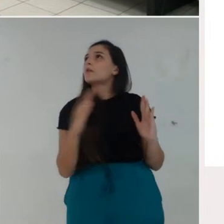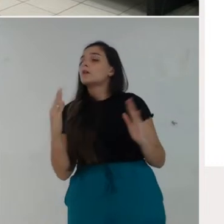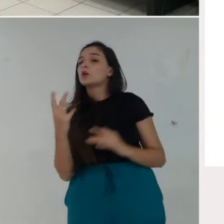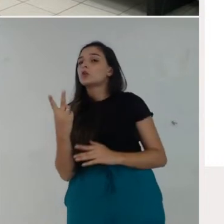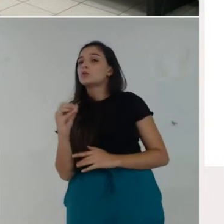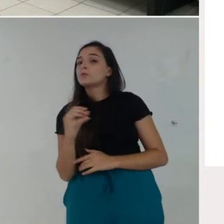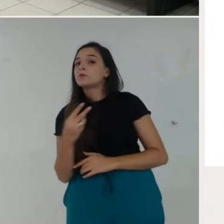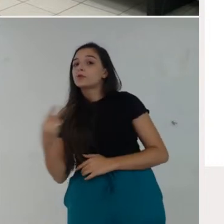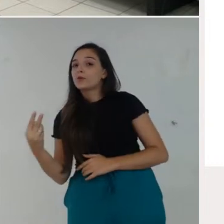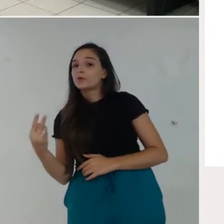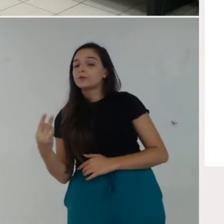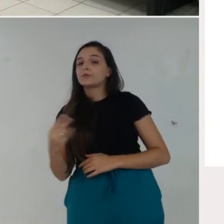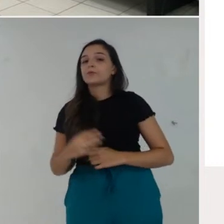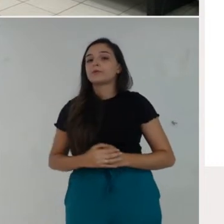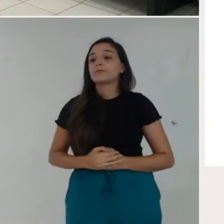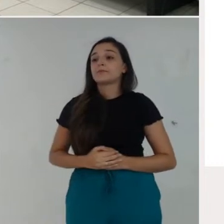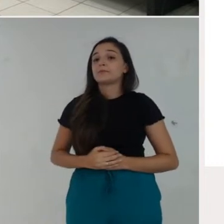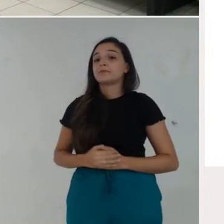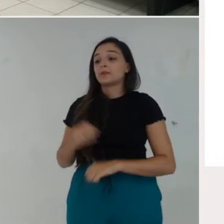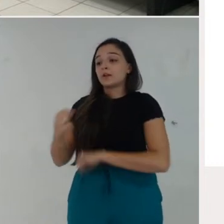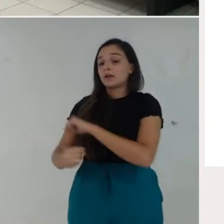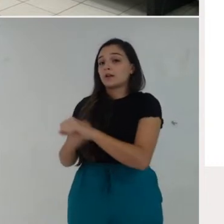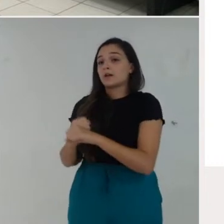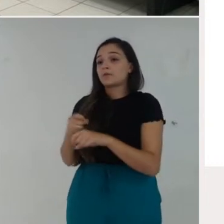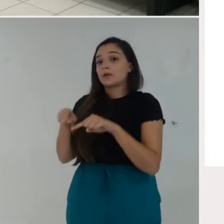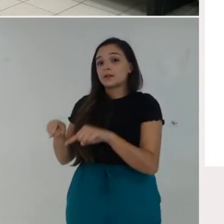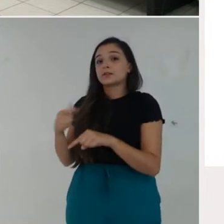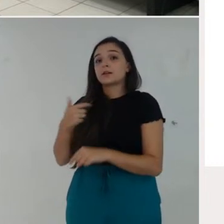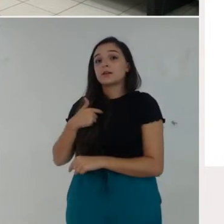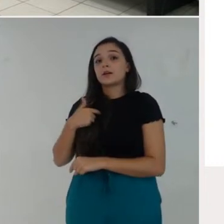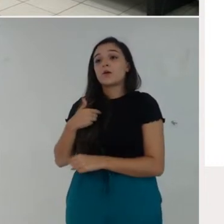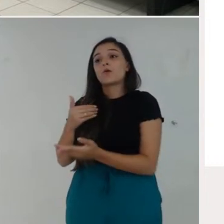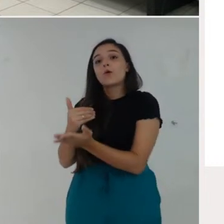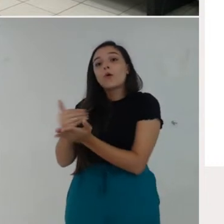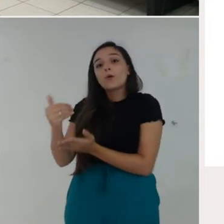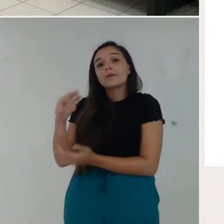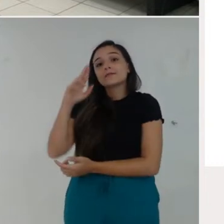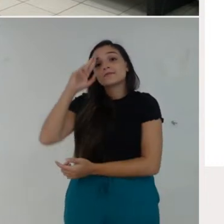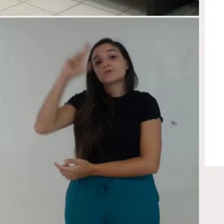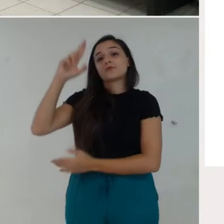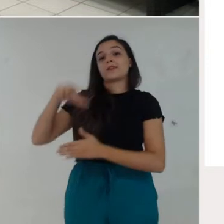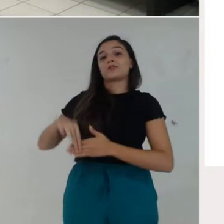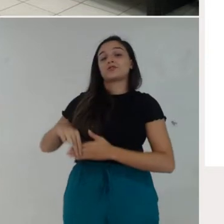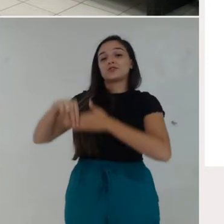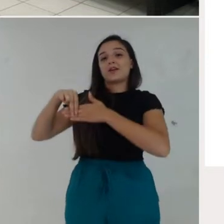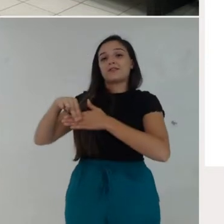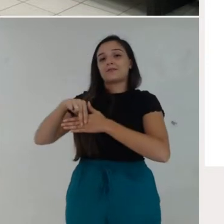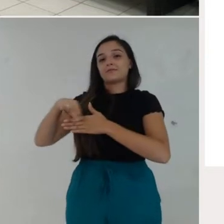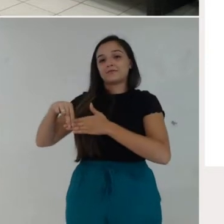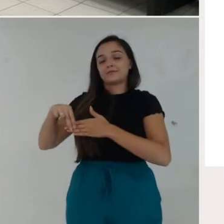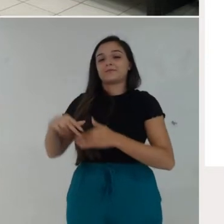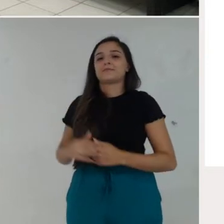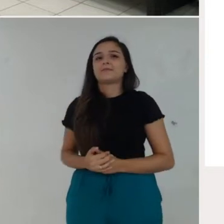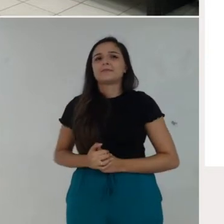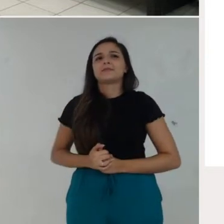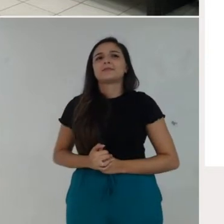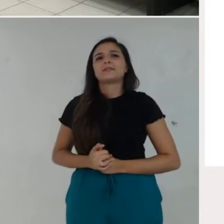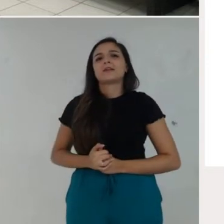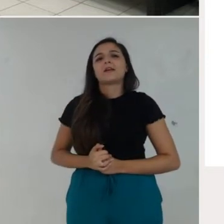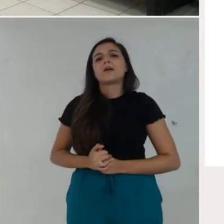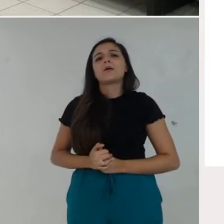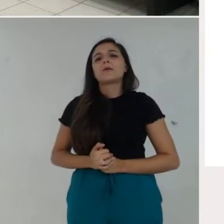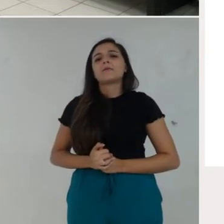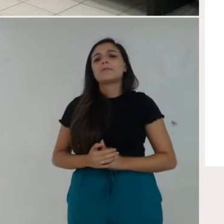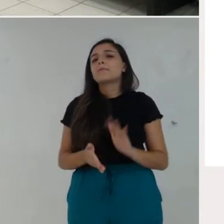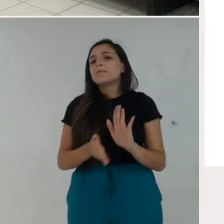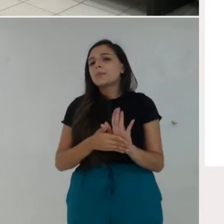2002. Em 2002, assumi como editora-chefe. A ideia da revista, como já foi falado aqui,